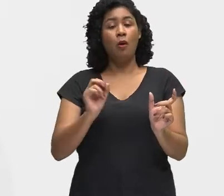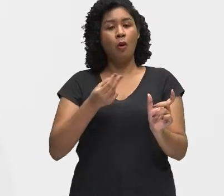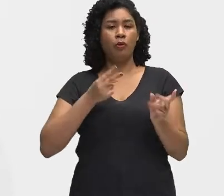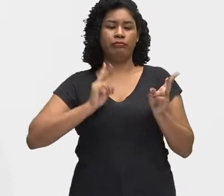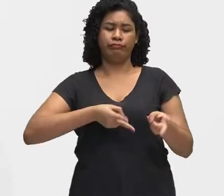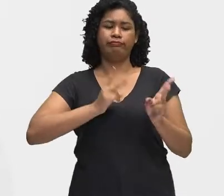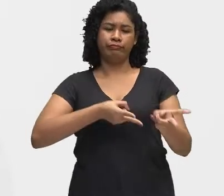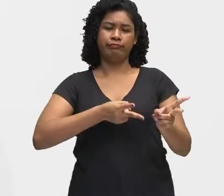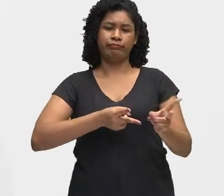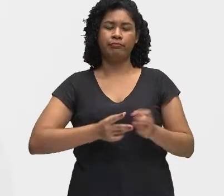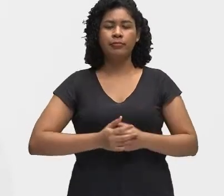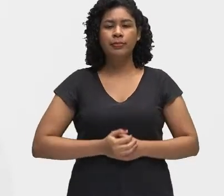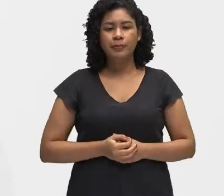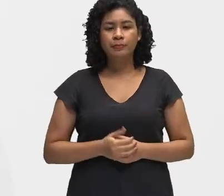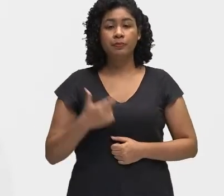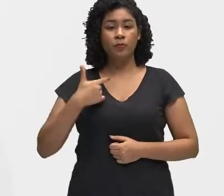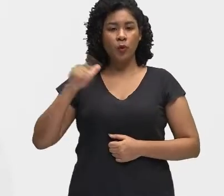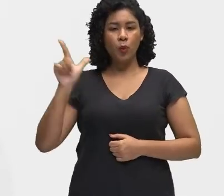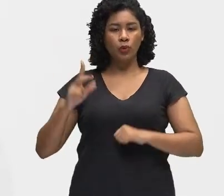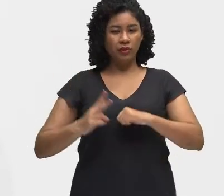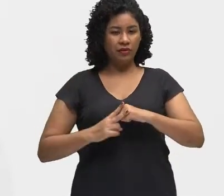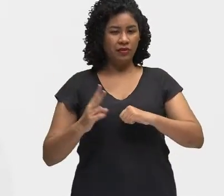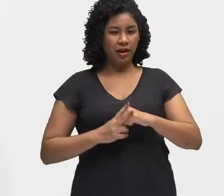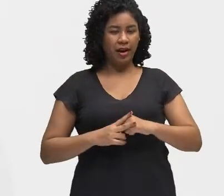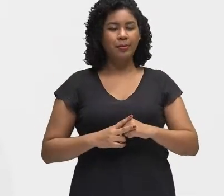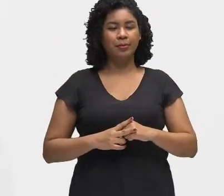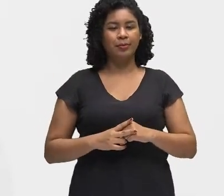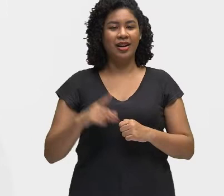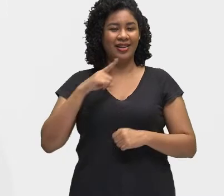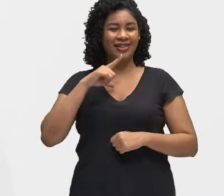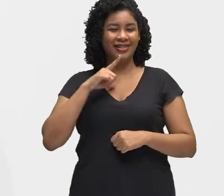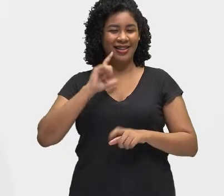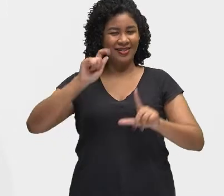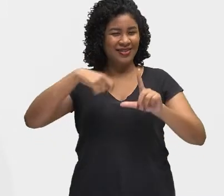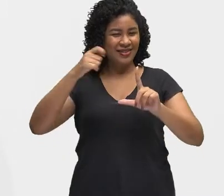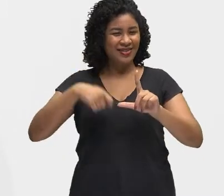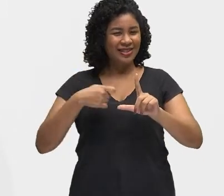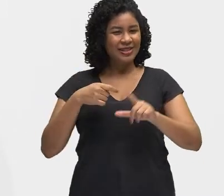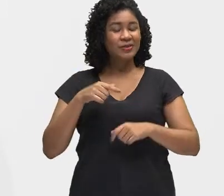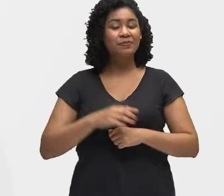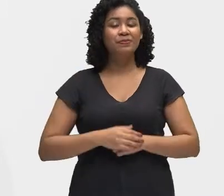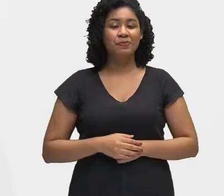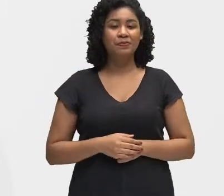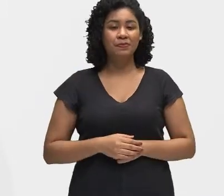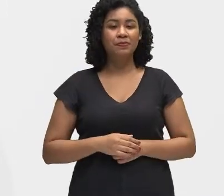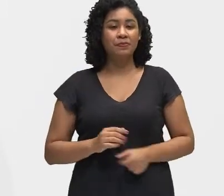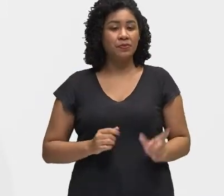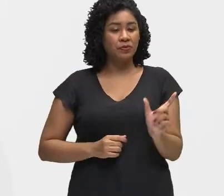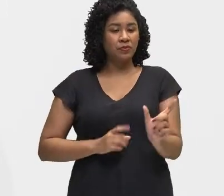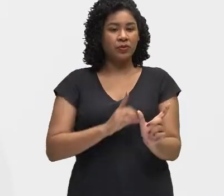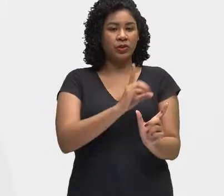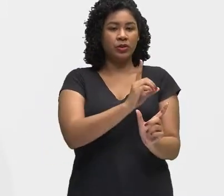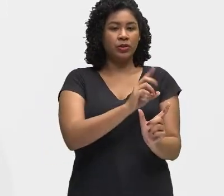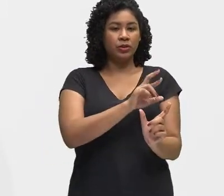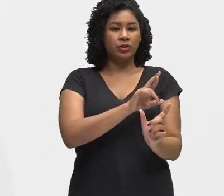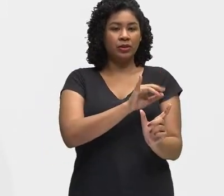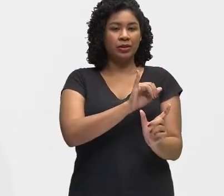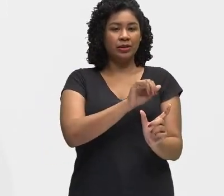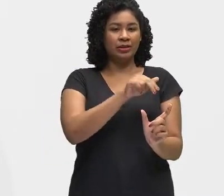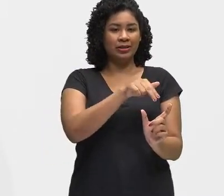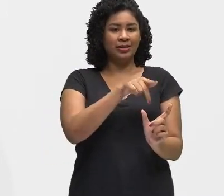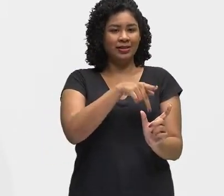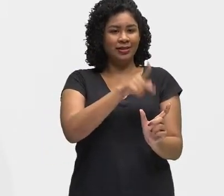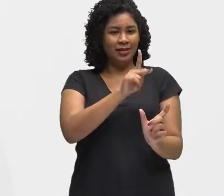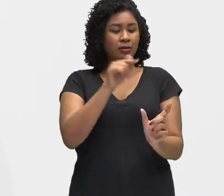forma. Mais um verbo também que estava lá no nosso trecho de vídeo, que é o verbo drink. O que é o verbo drink?